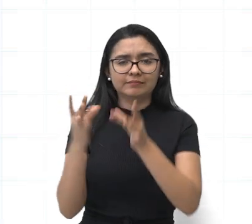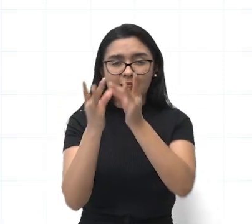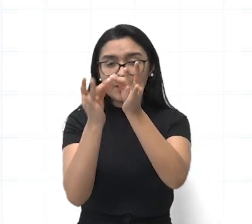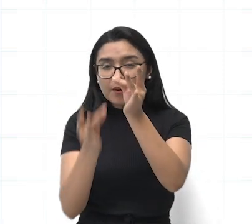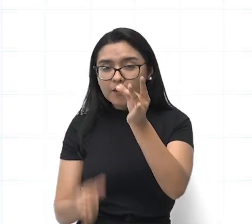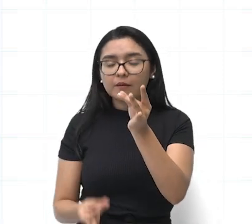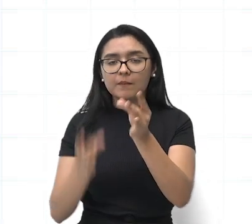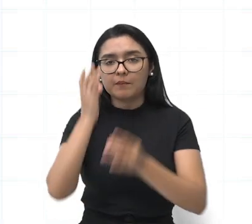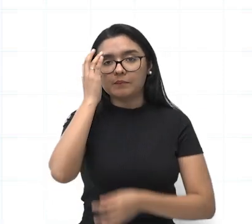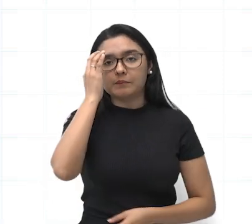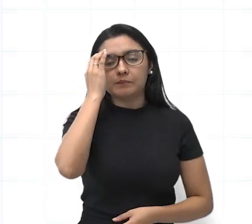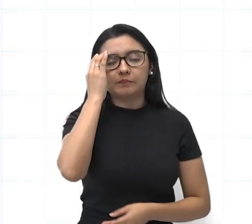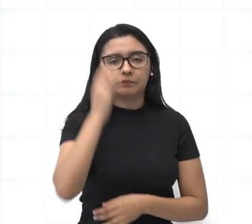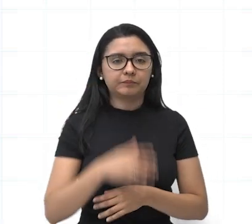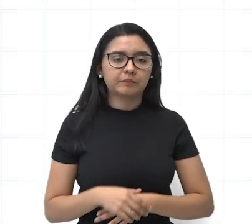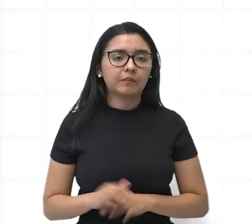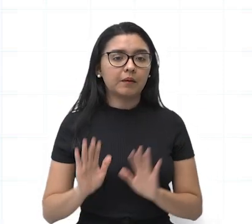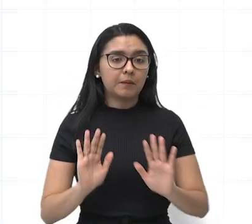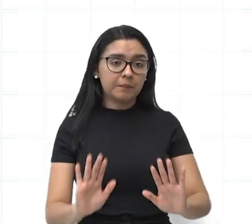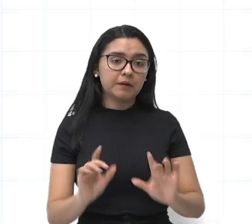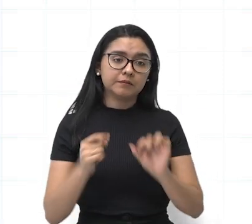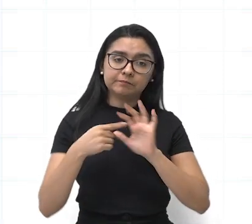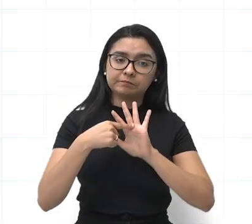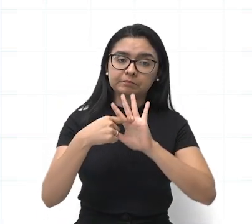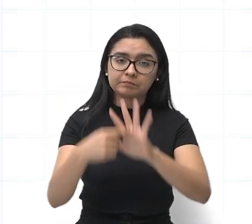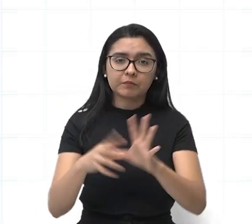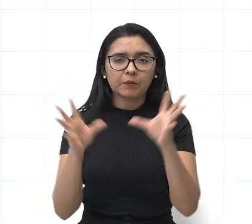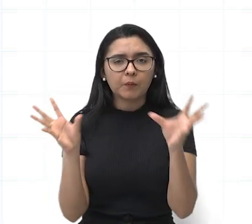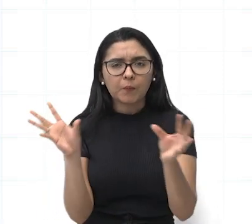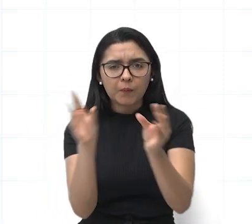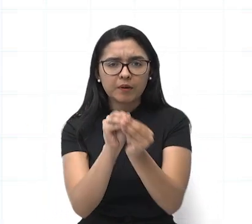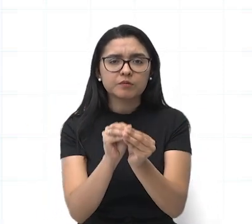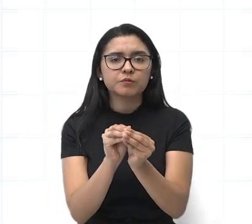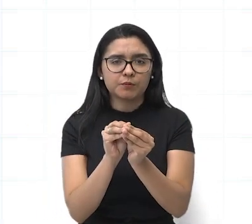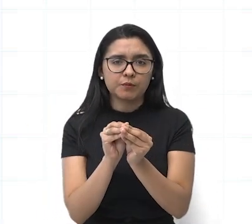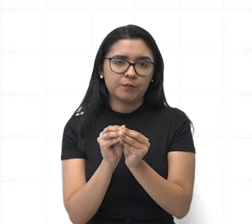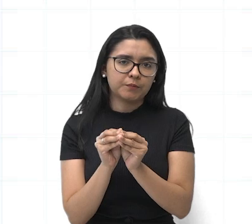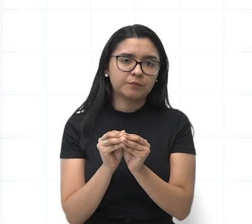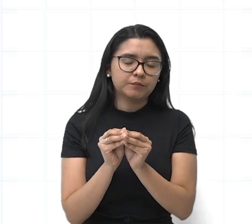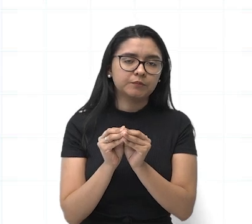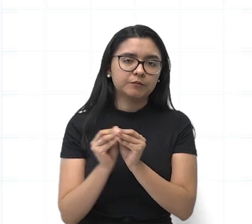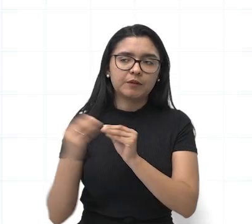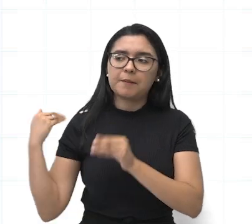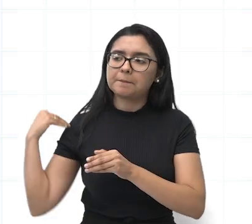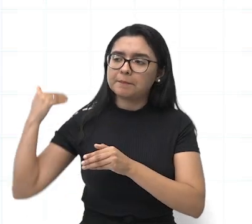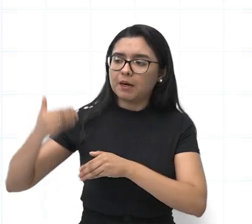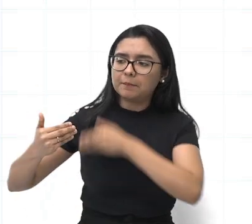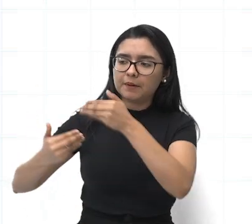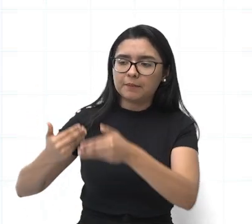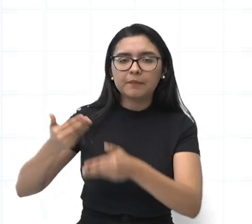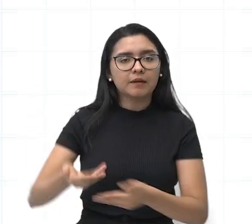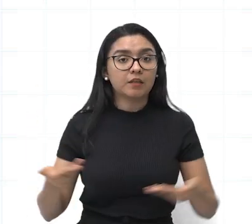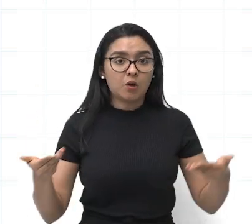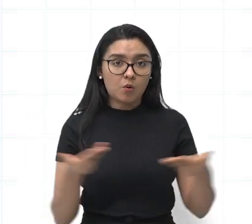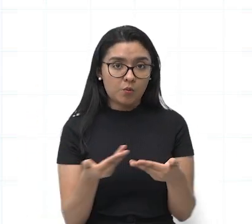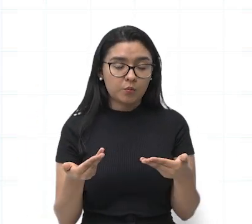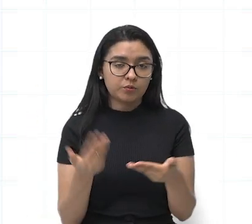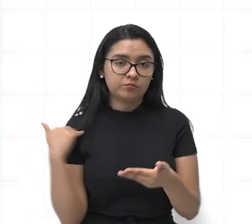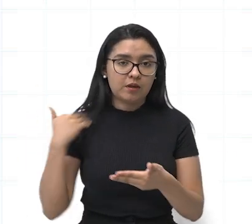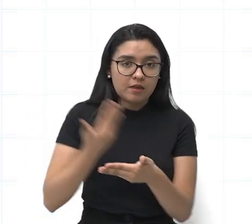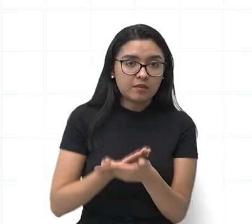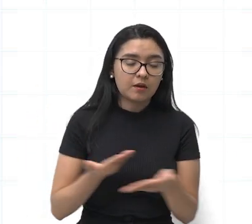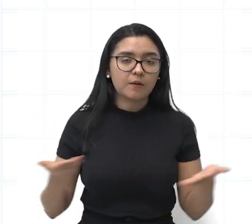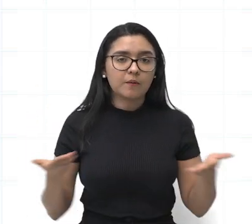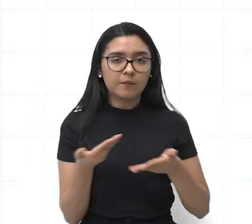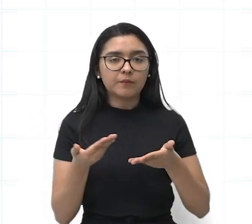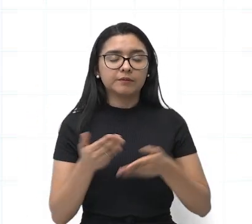uma história longa, mas eu trouxe aí em poucas linhas um pouquinho dessa evolução da bike até os dias de hoje, tá?